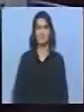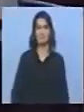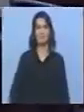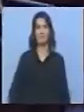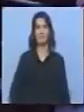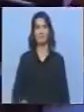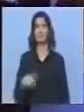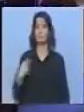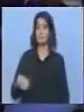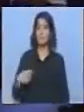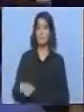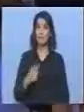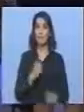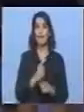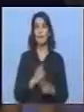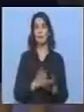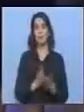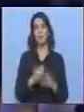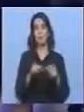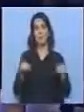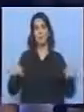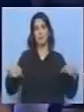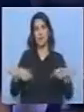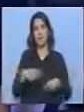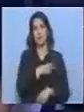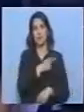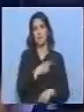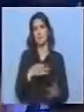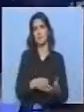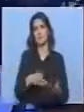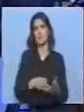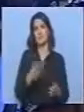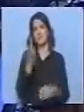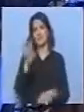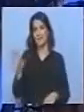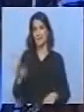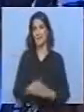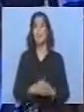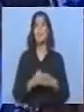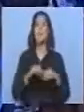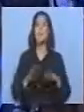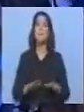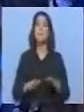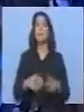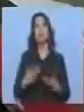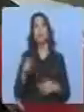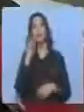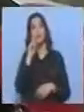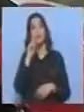O presidente vai manter o gabinete na faculdade que frequentou toda a vida, mas diz que passa a ter um novo porto